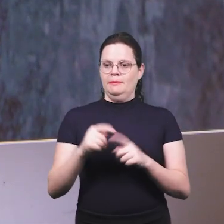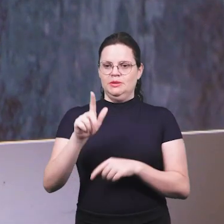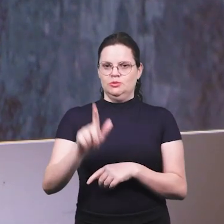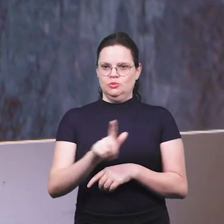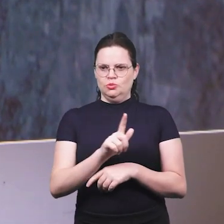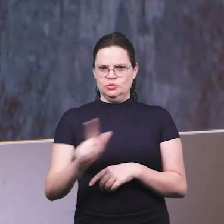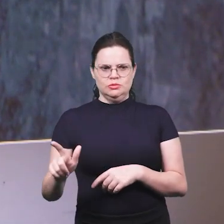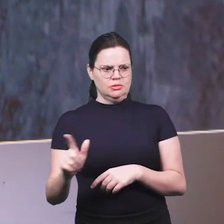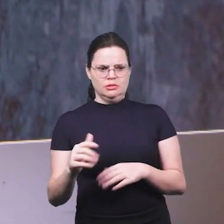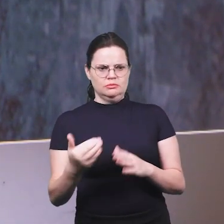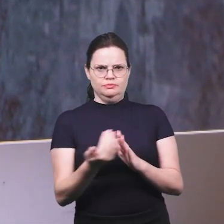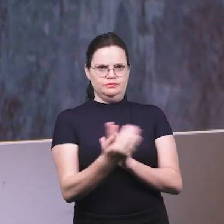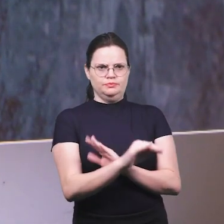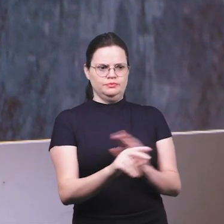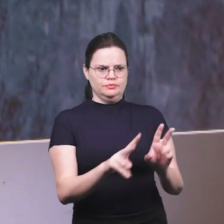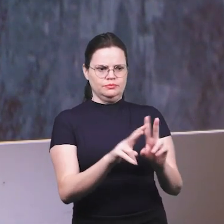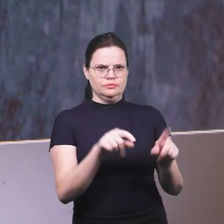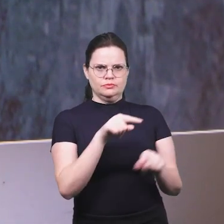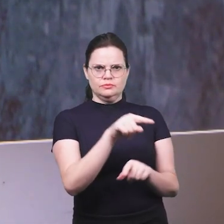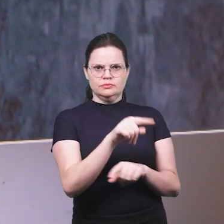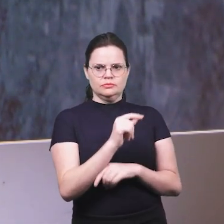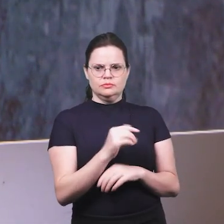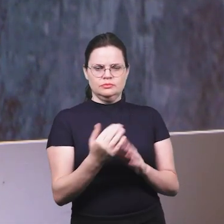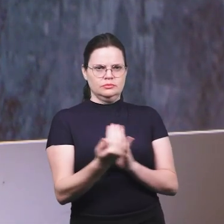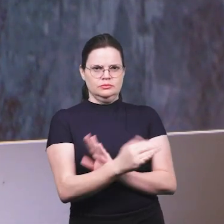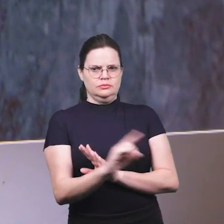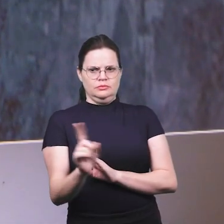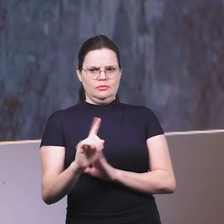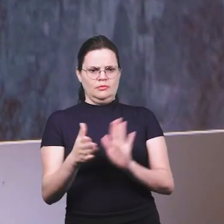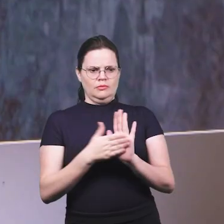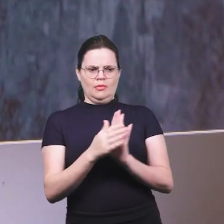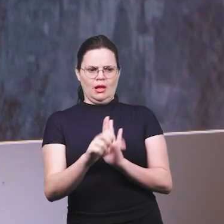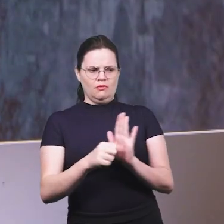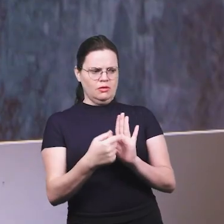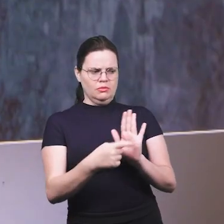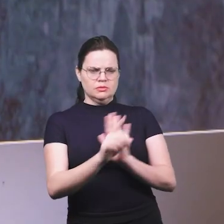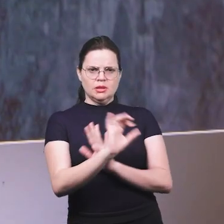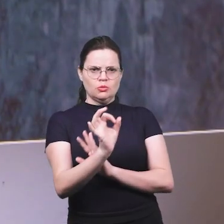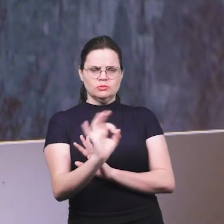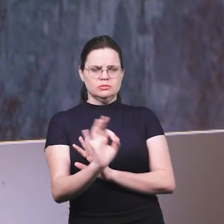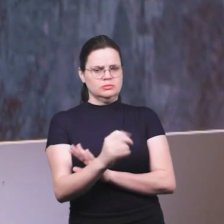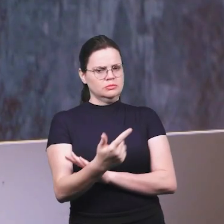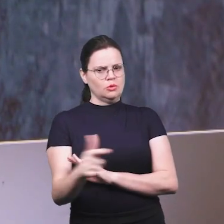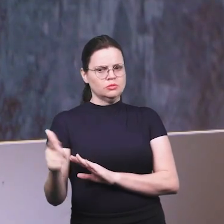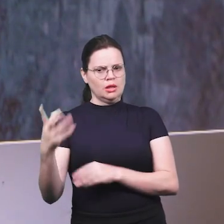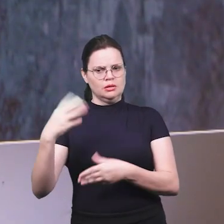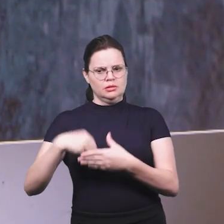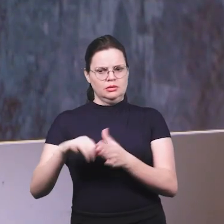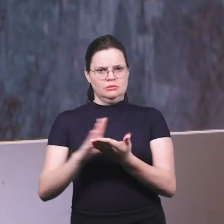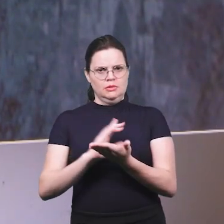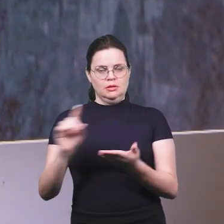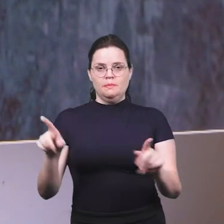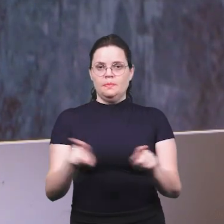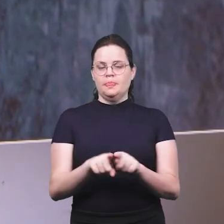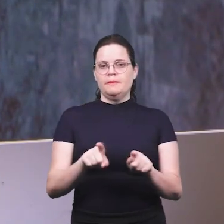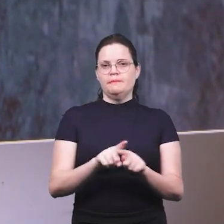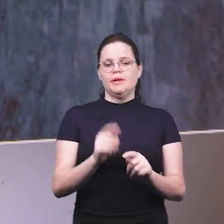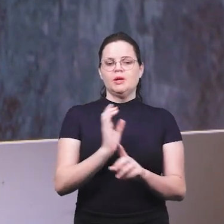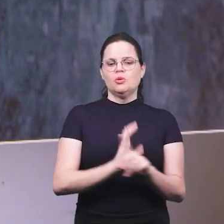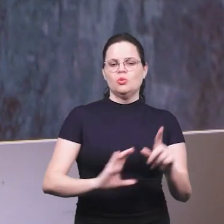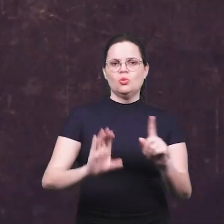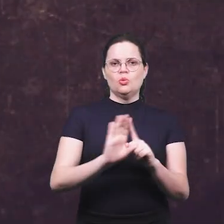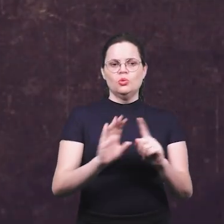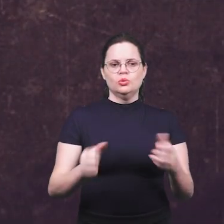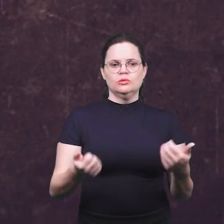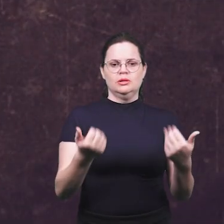questão de purgatório, né? Na Reforma Protestante houve a rejeição disso. Você viu o caso de Maria, o culto a Maria, é obra